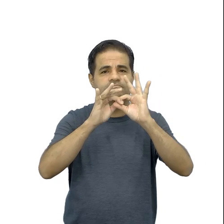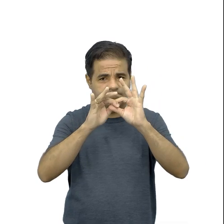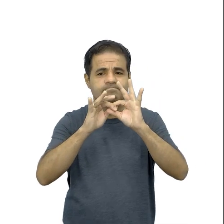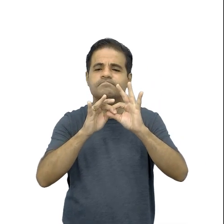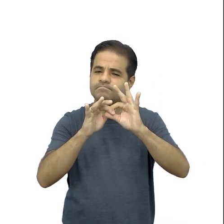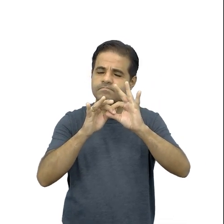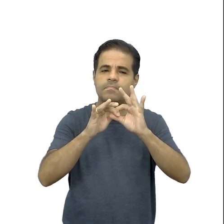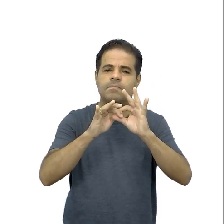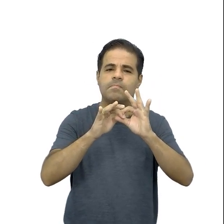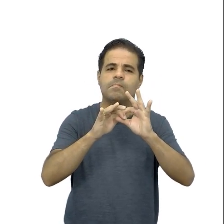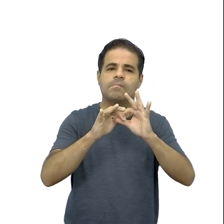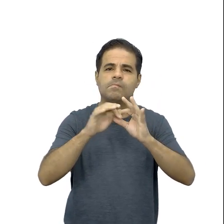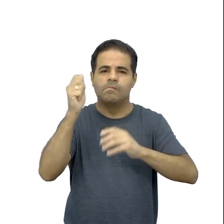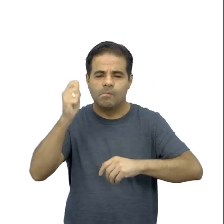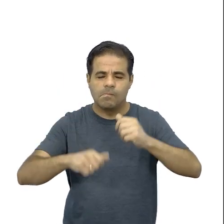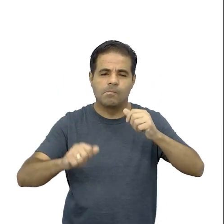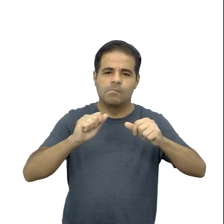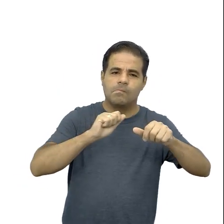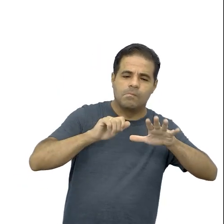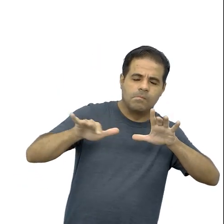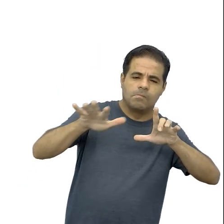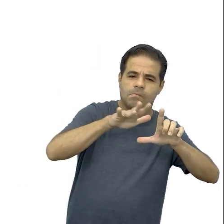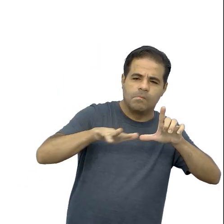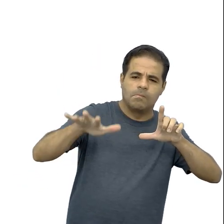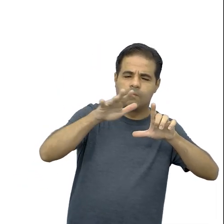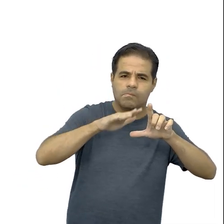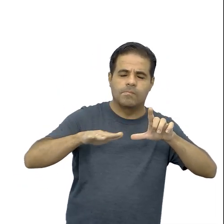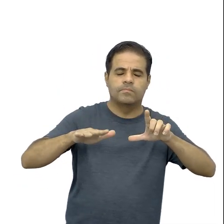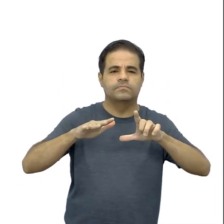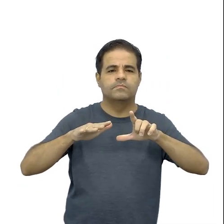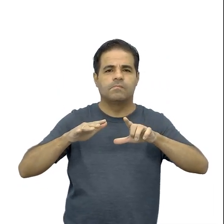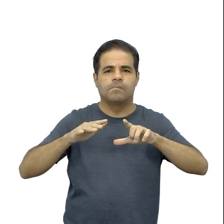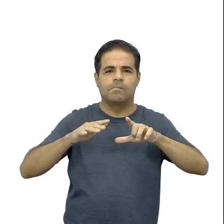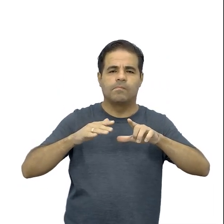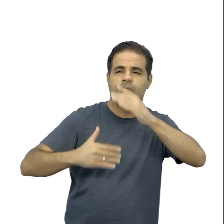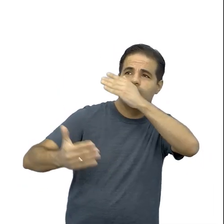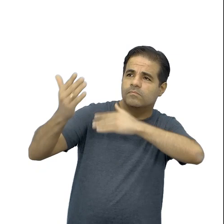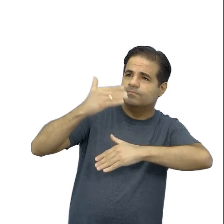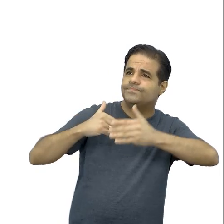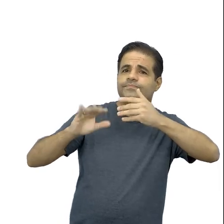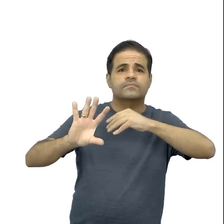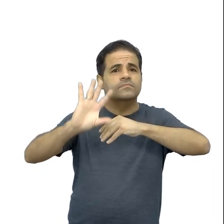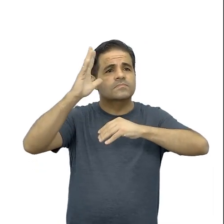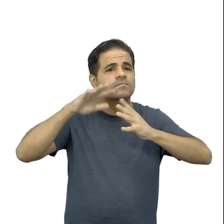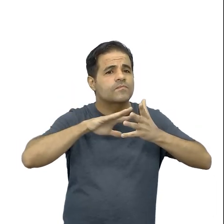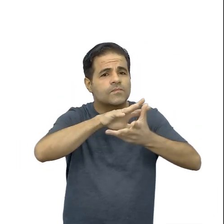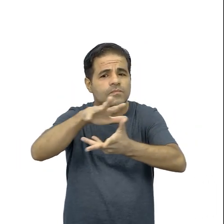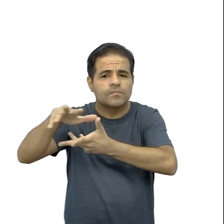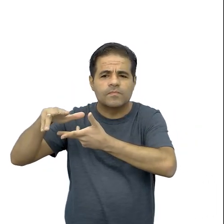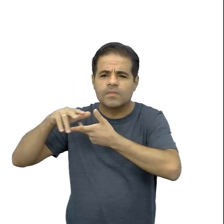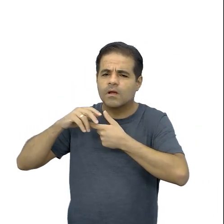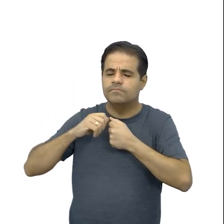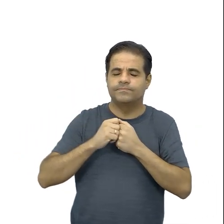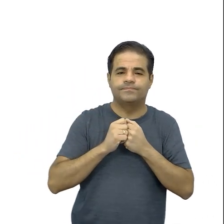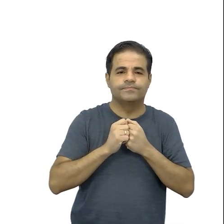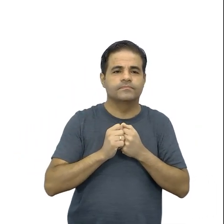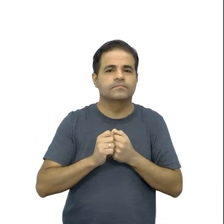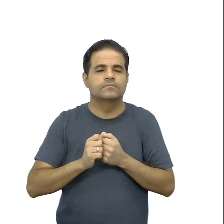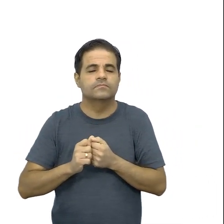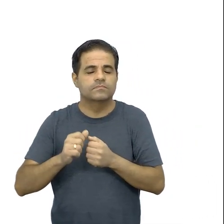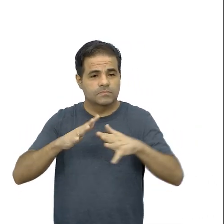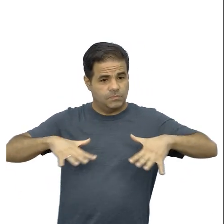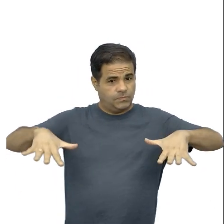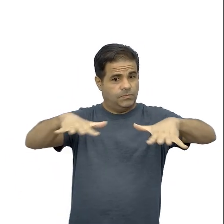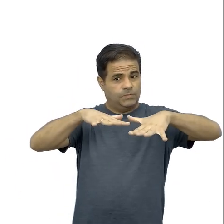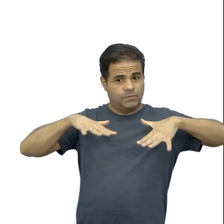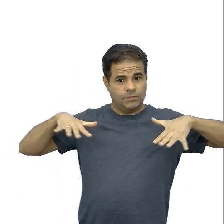vinculadas às mídias de um modo geral, né, aquilo está acontecendo no mundo, está acontecendo no nosso